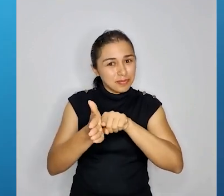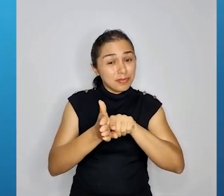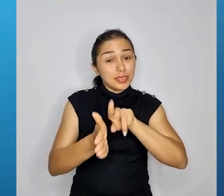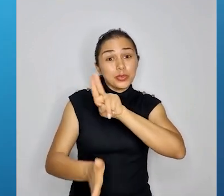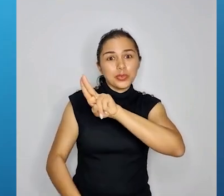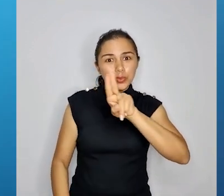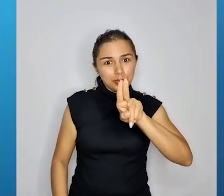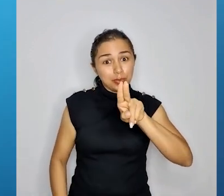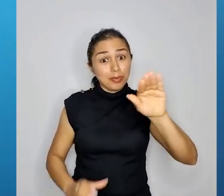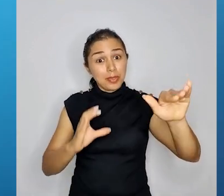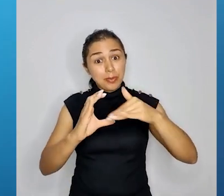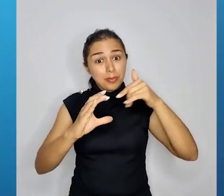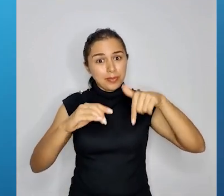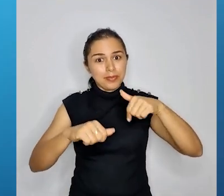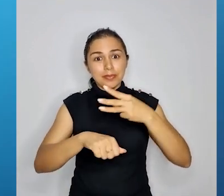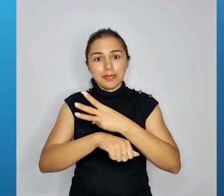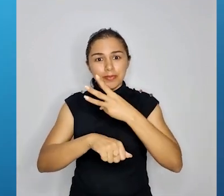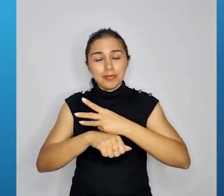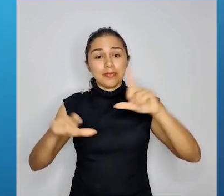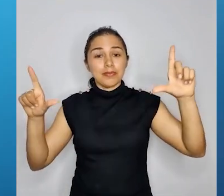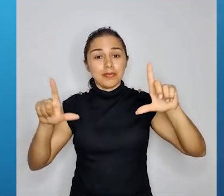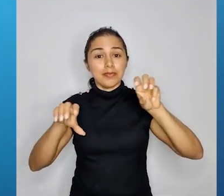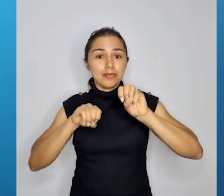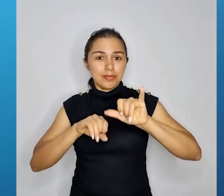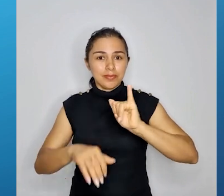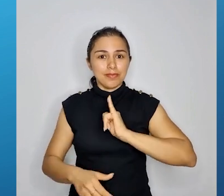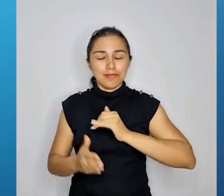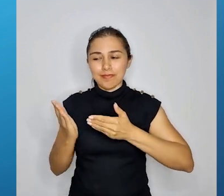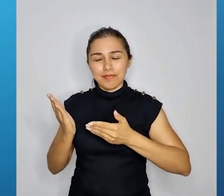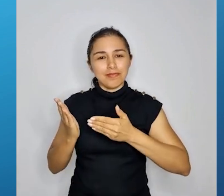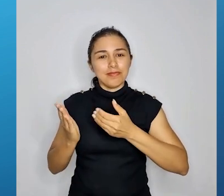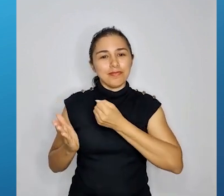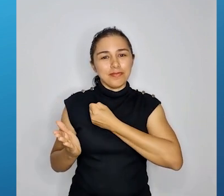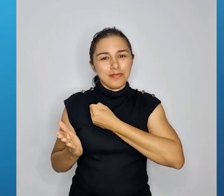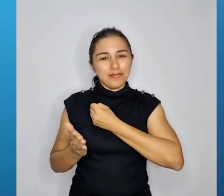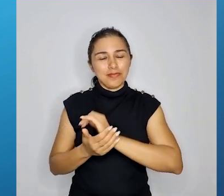manda aqui no WhatsApp da TV do CAITES, vem participar junto